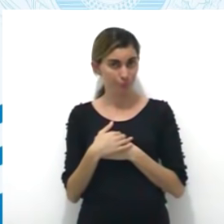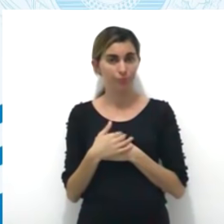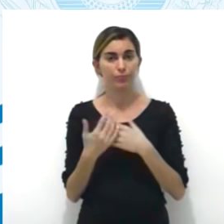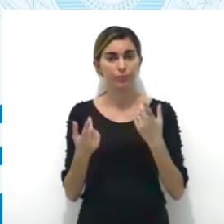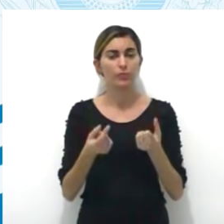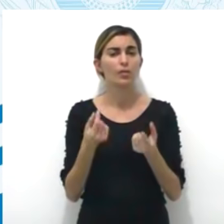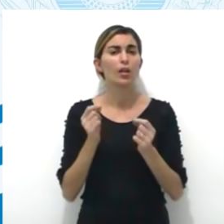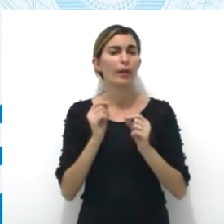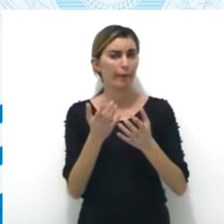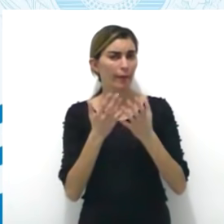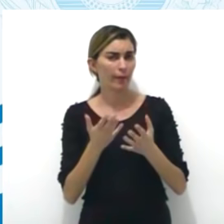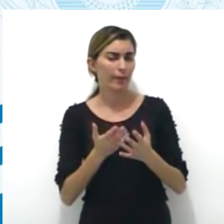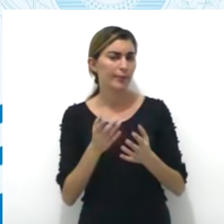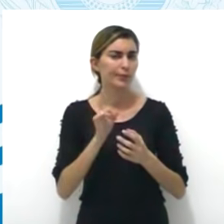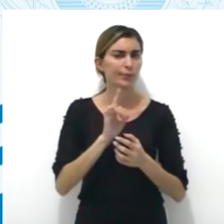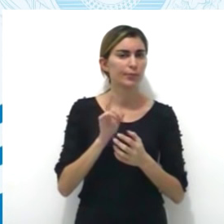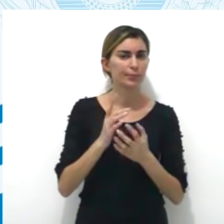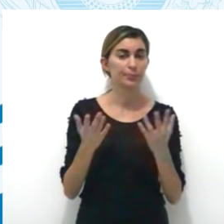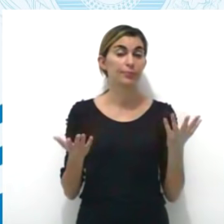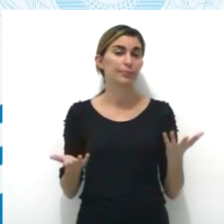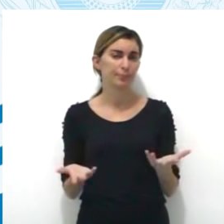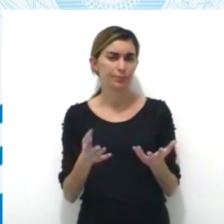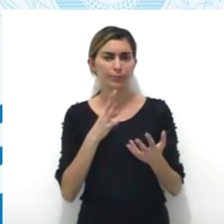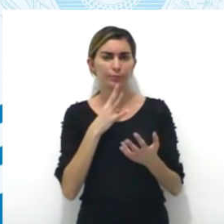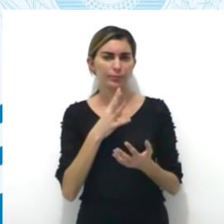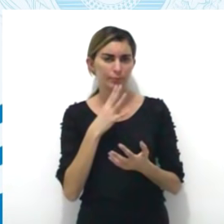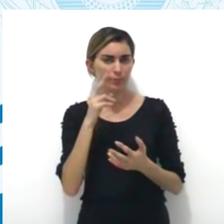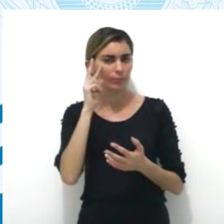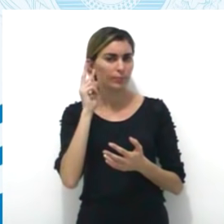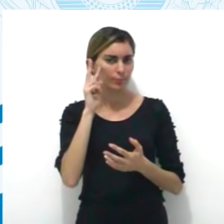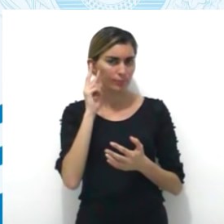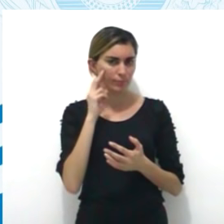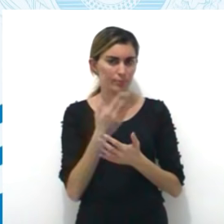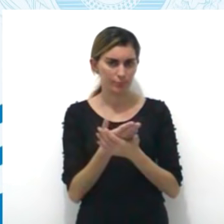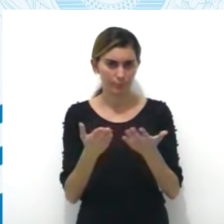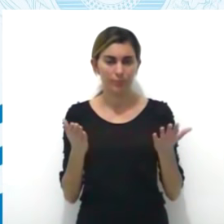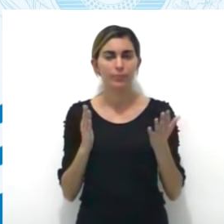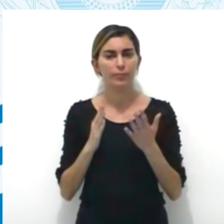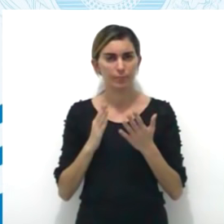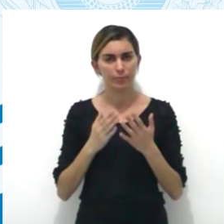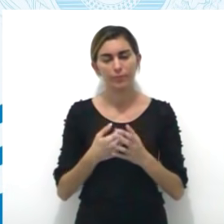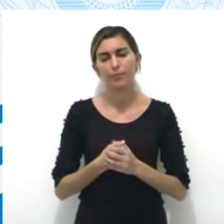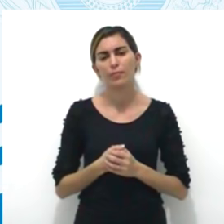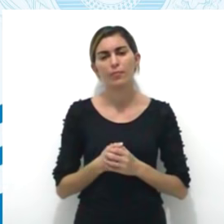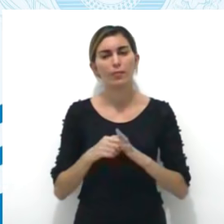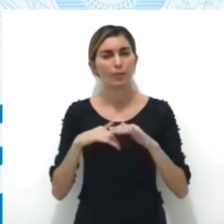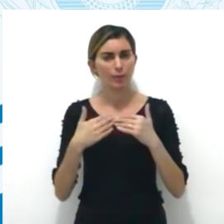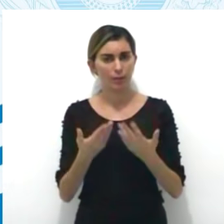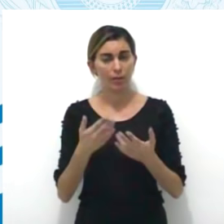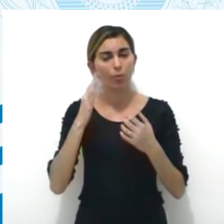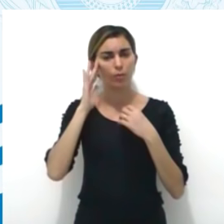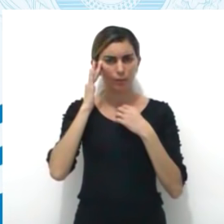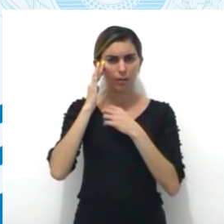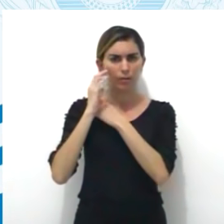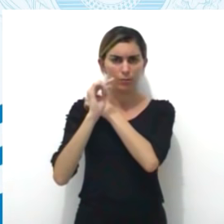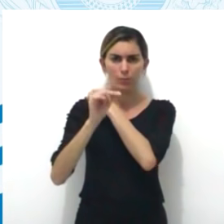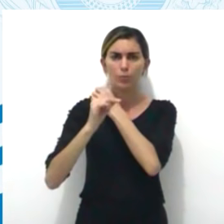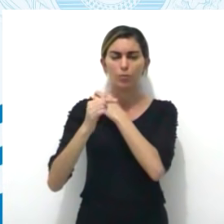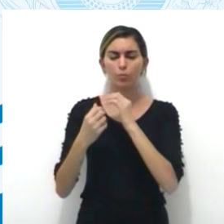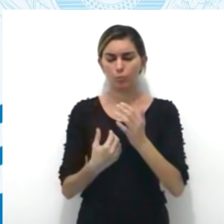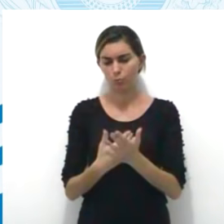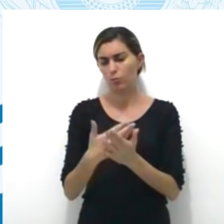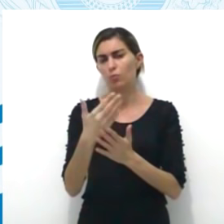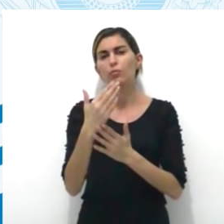curvando. É isso. Queres ou não queres, toma aí. Toma conhecimento de história para vocês aí, garotada. Toma aí. Então, para entender um